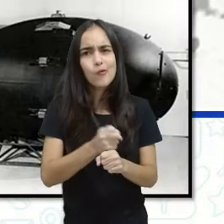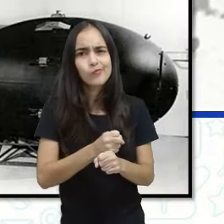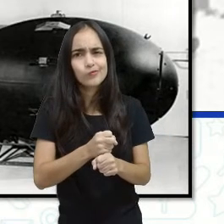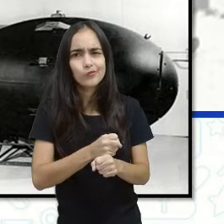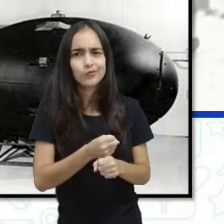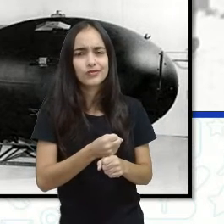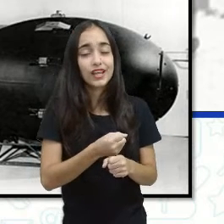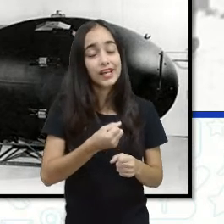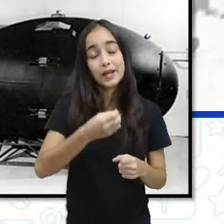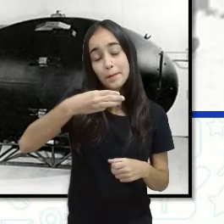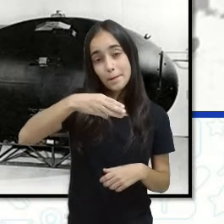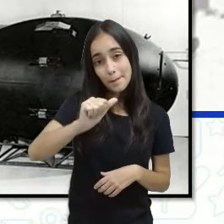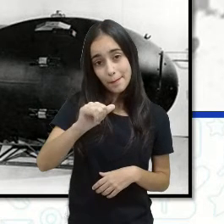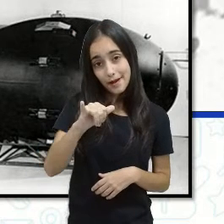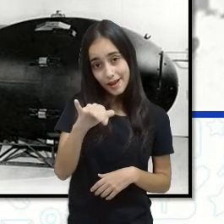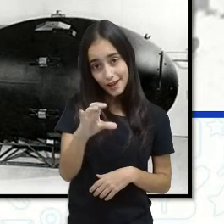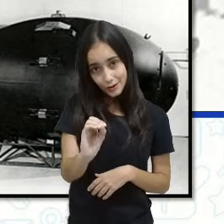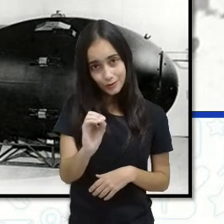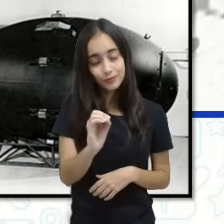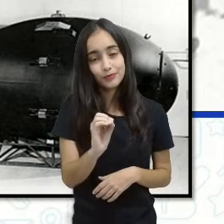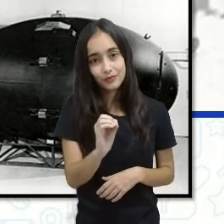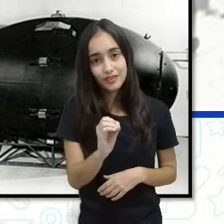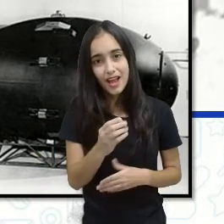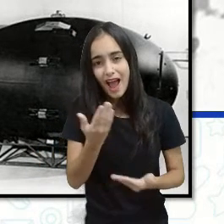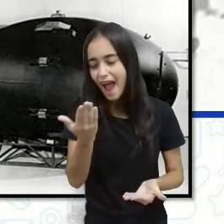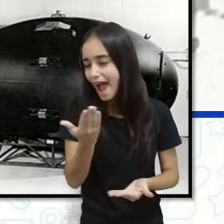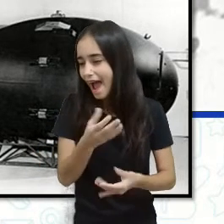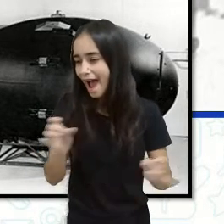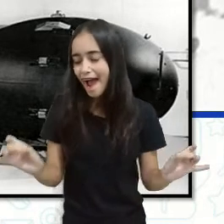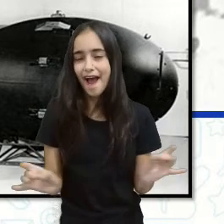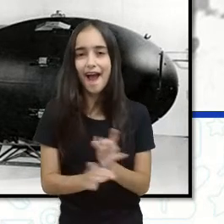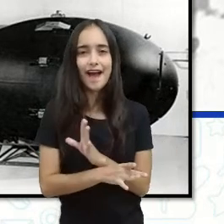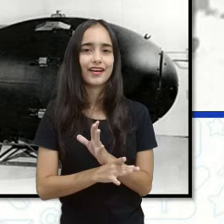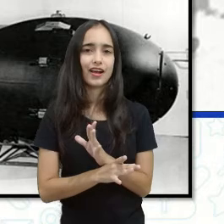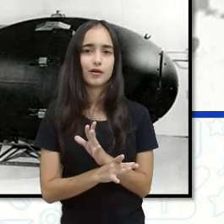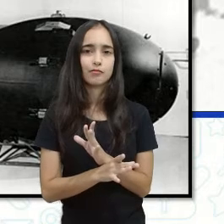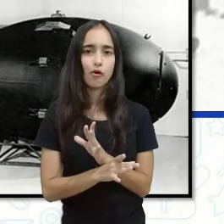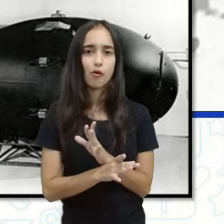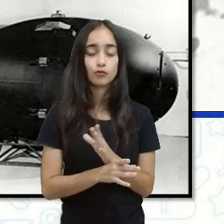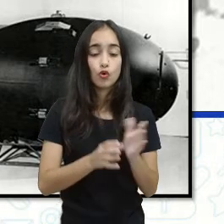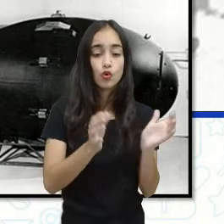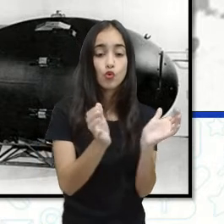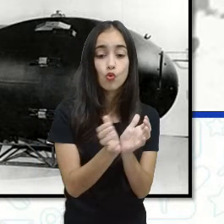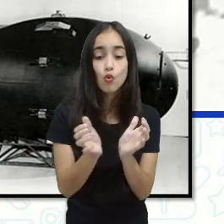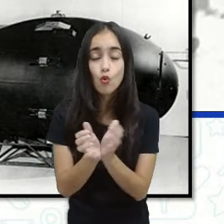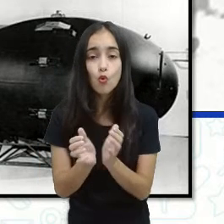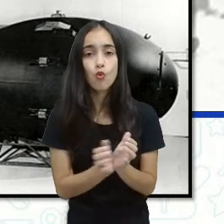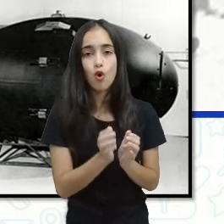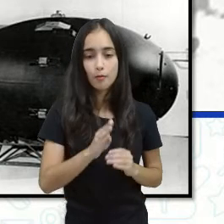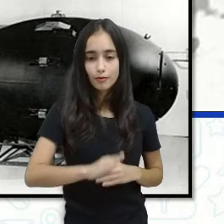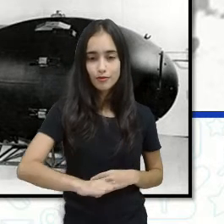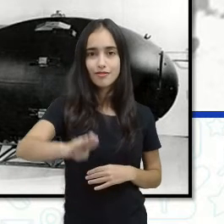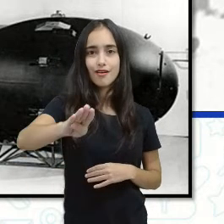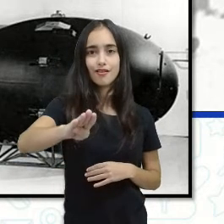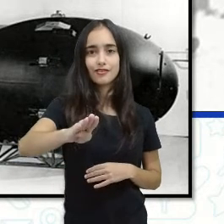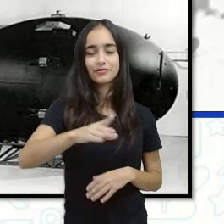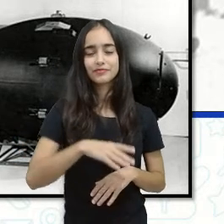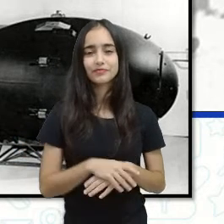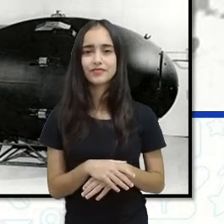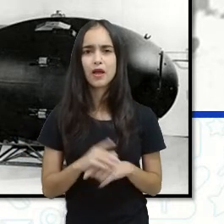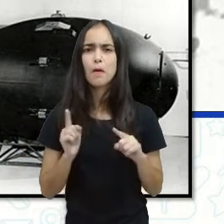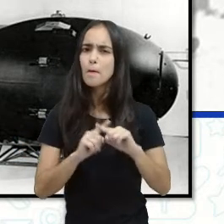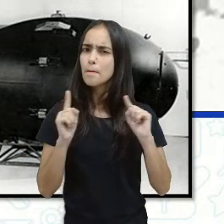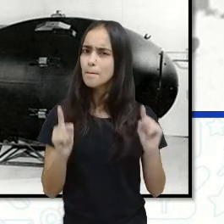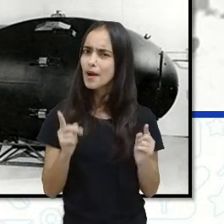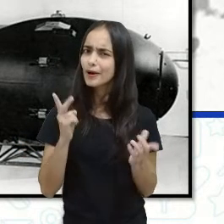Então o exército nazista ele é derrotado. Mas ainda restava, né, o Japão. O